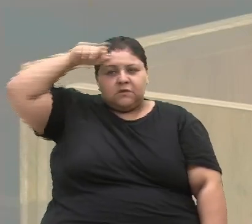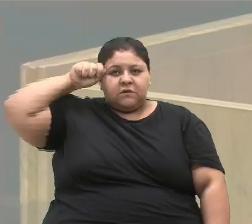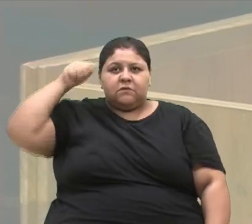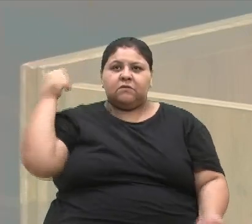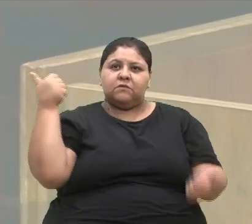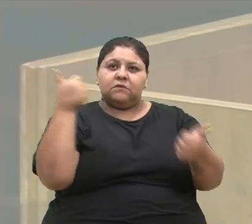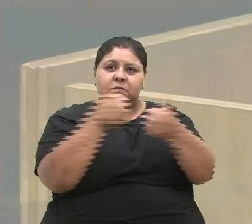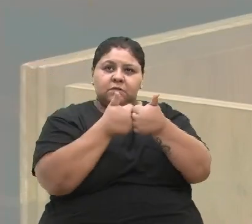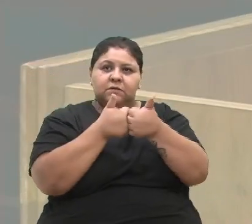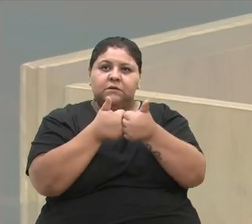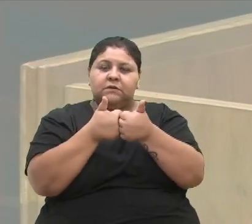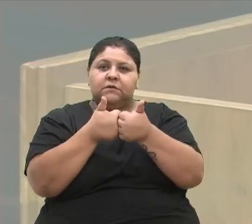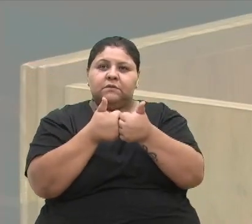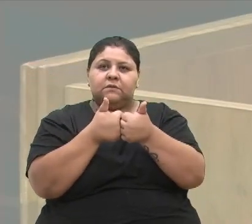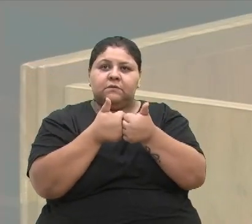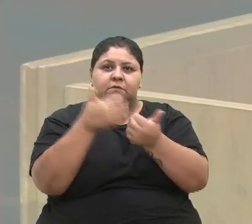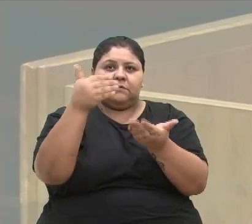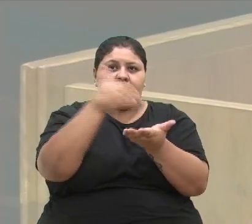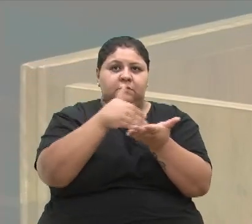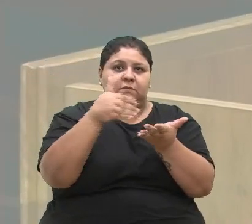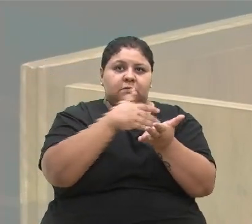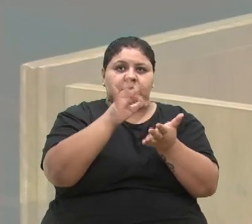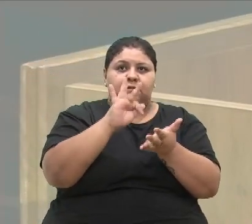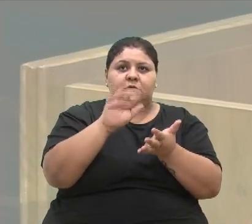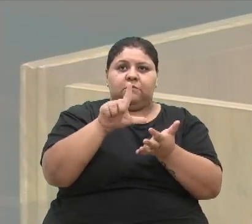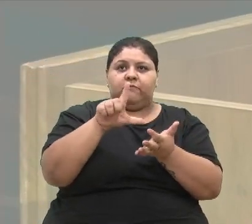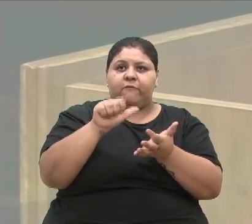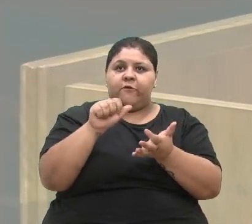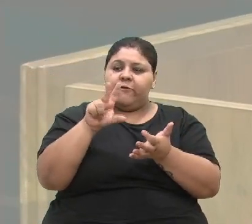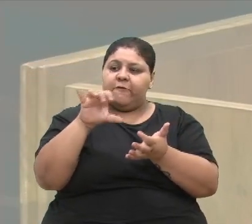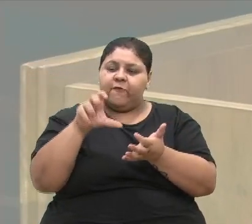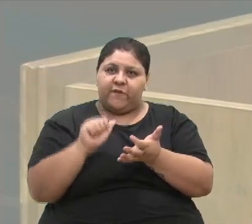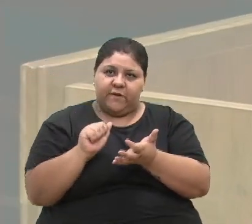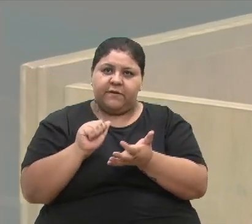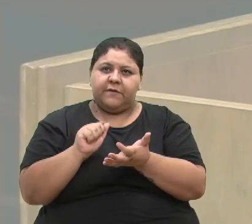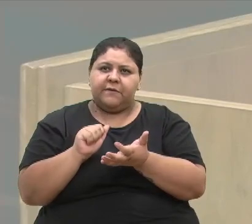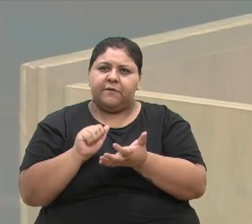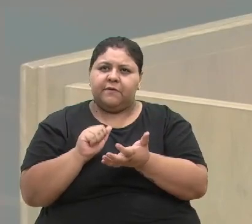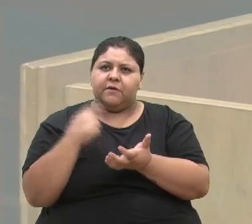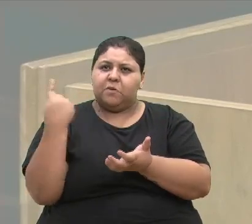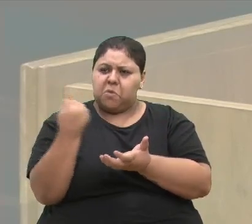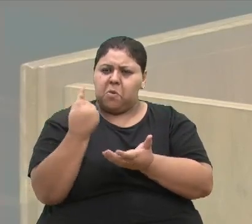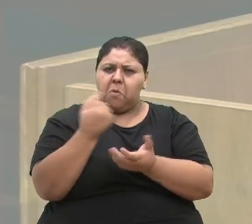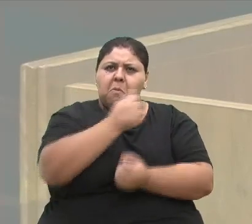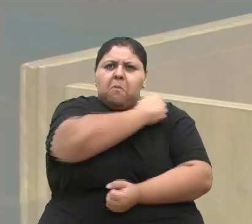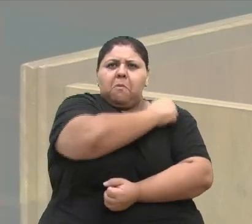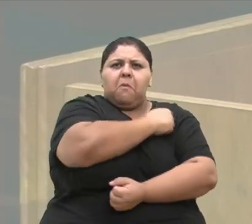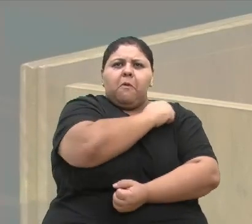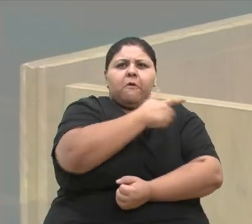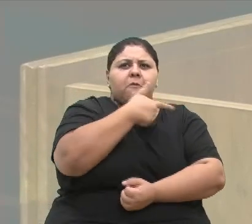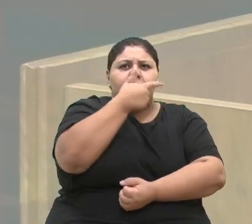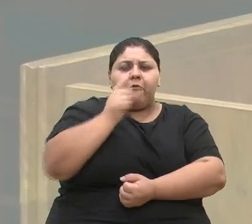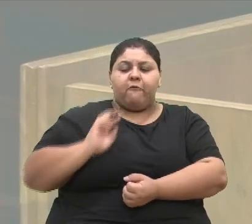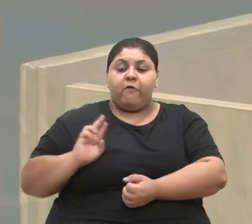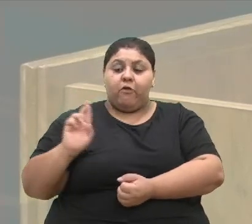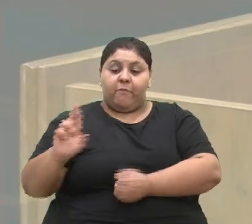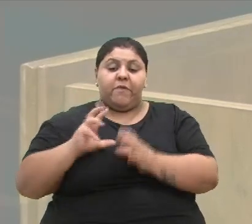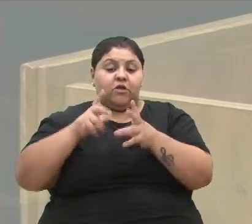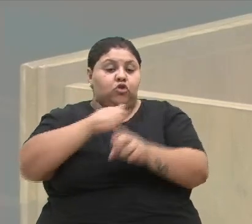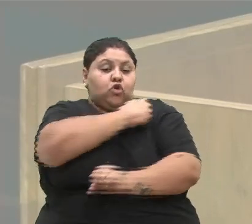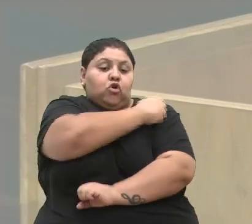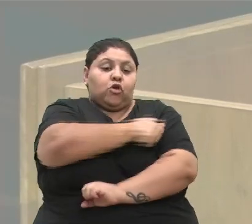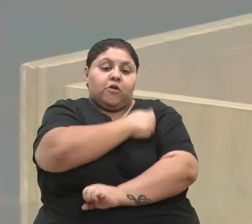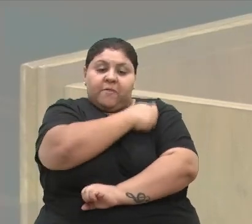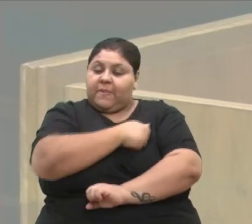através da secretária Flávia Vergani, uma estudante que falou em nome dos estudantes, porque é